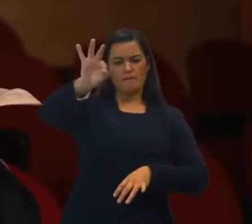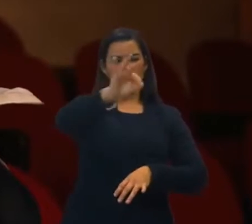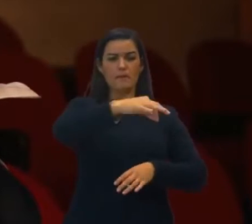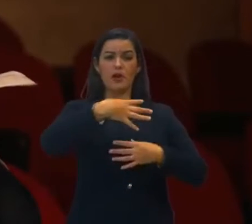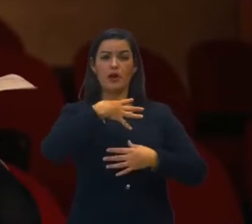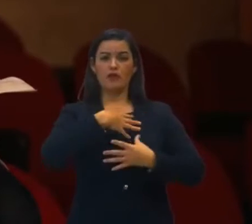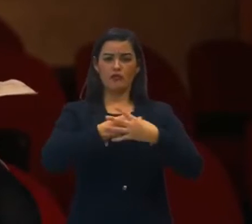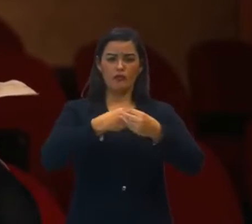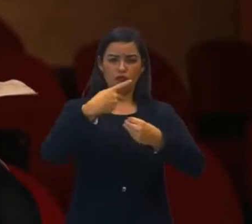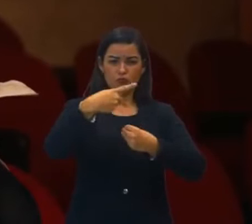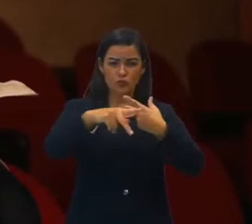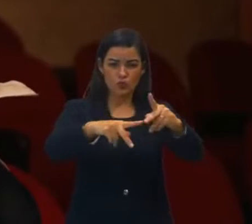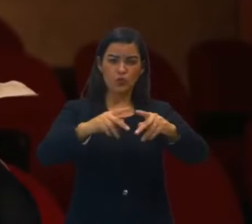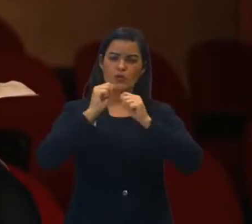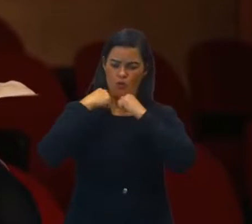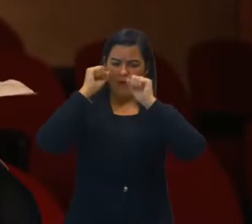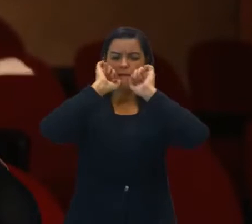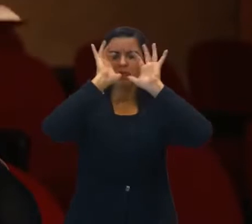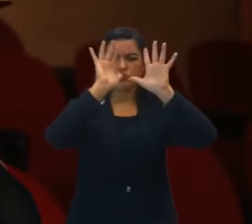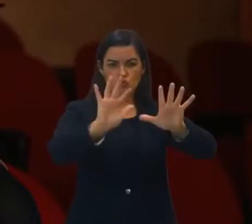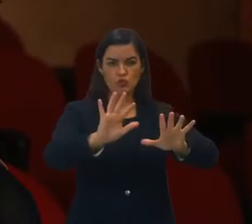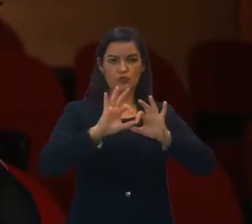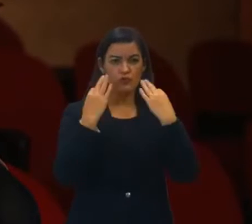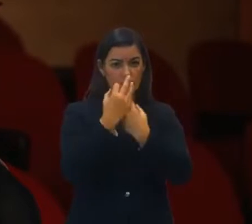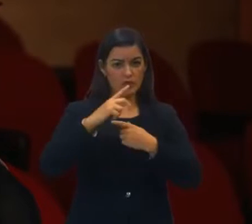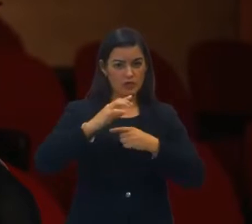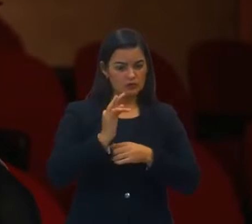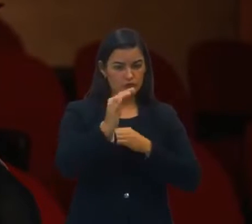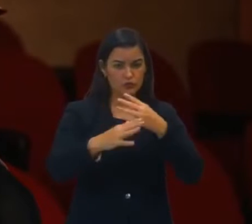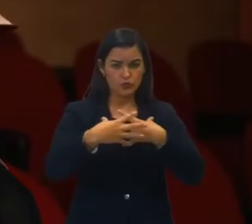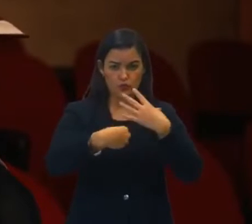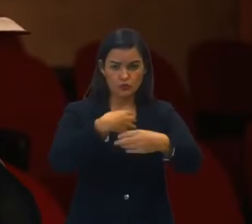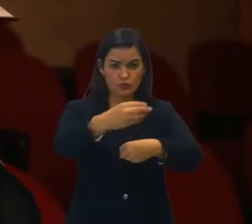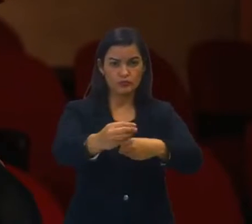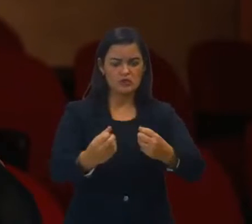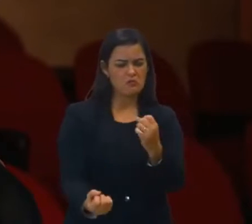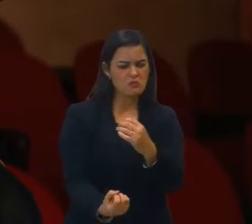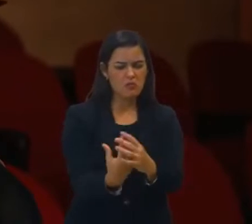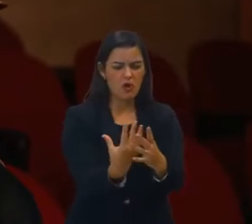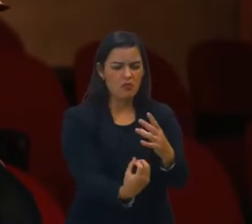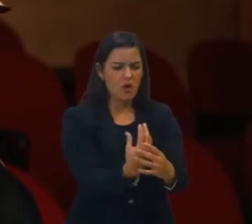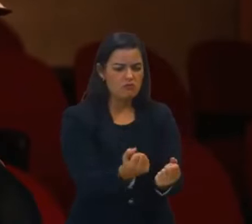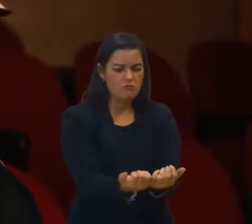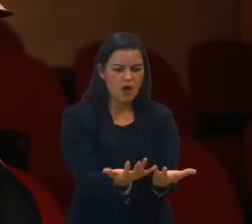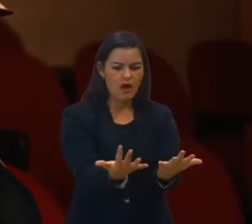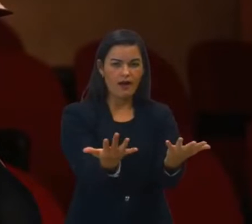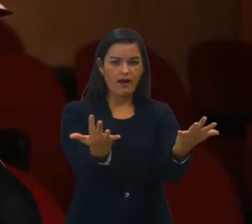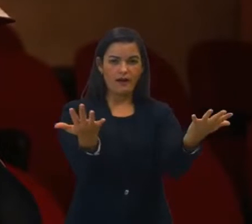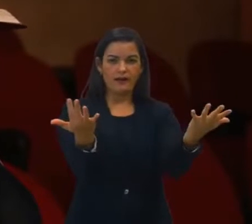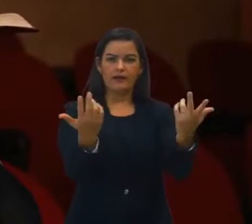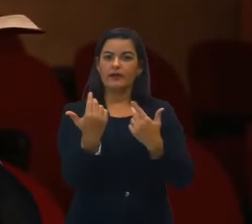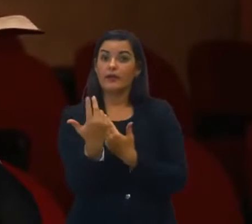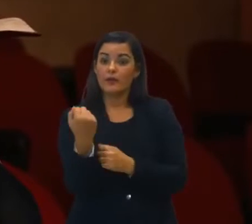a minha bênção sobre os teus descendentes. E brotarão como a relva, como salgueiro junto às